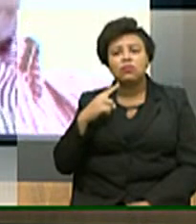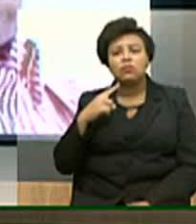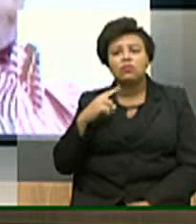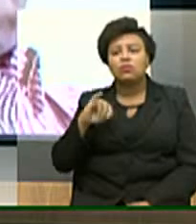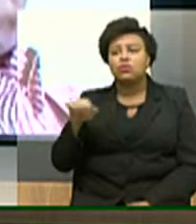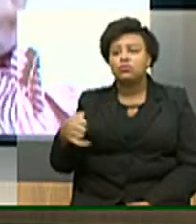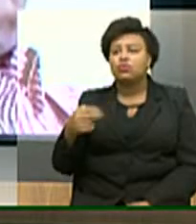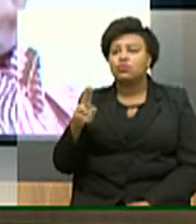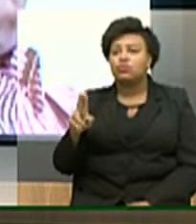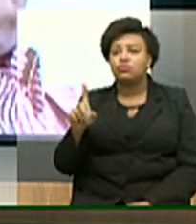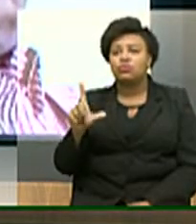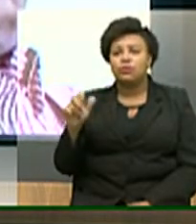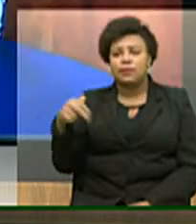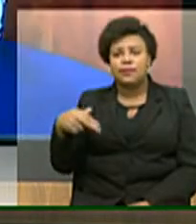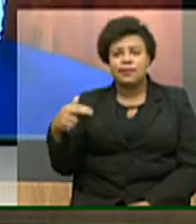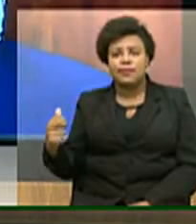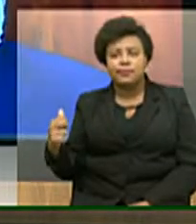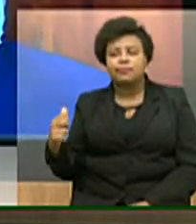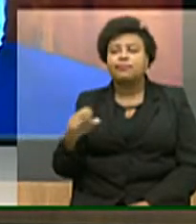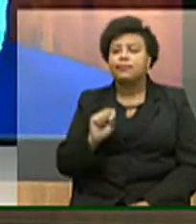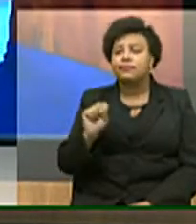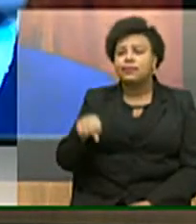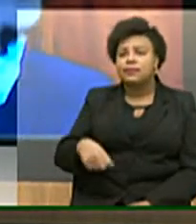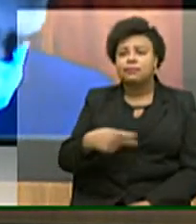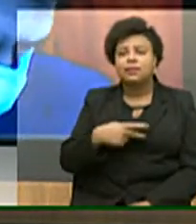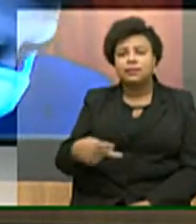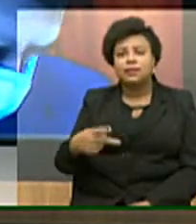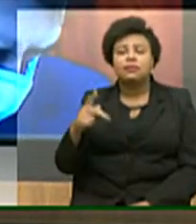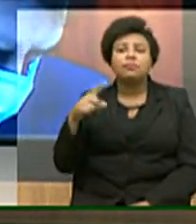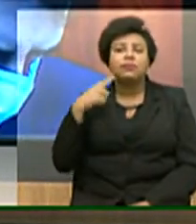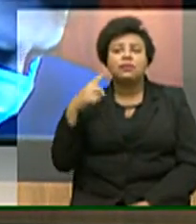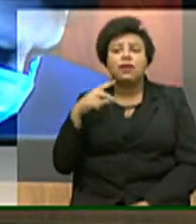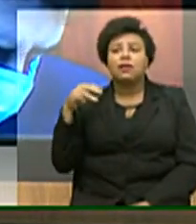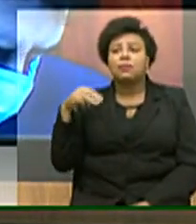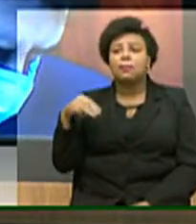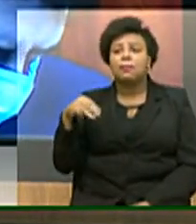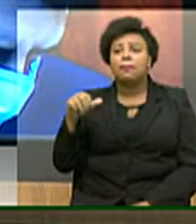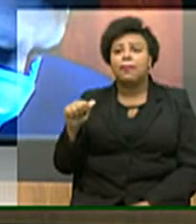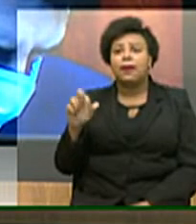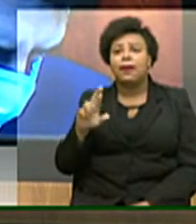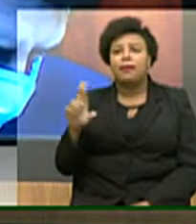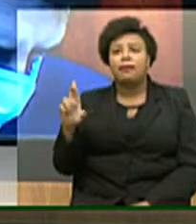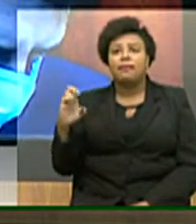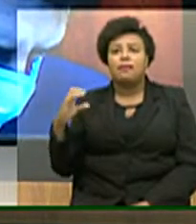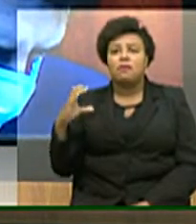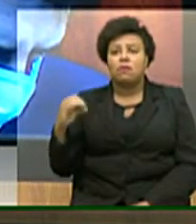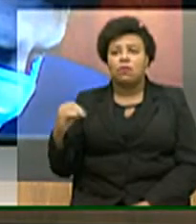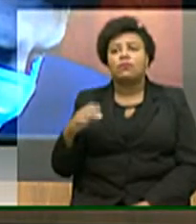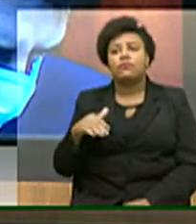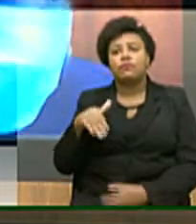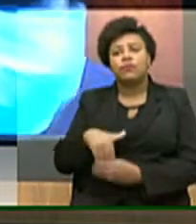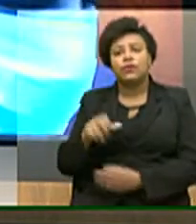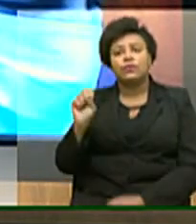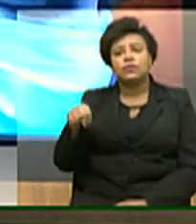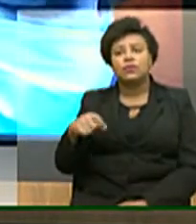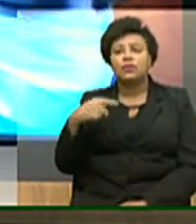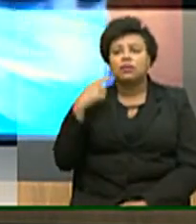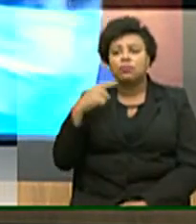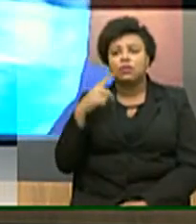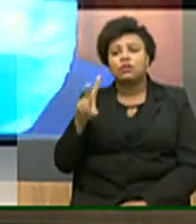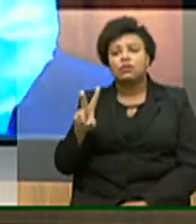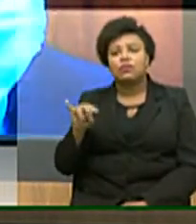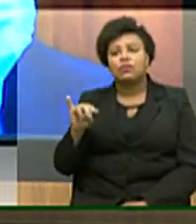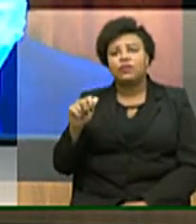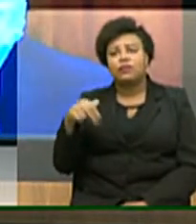Deputado Juliana Brizola. Sim, presidente. Deputado Luiz Marenco. Voto sim, presidente. Deputado Luiz Henrique